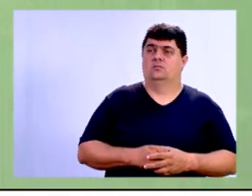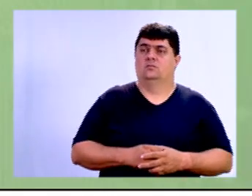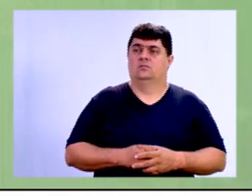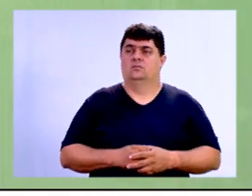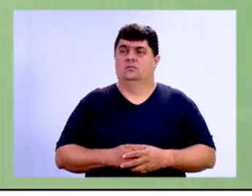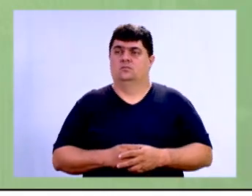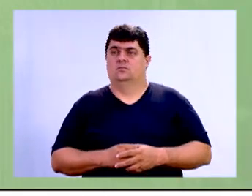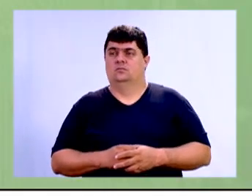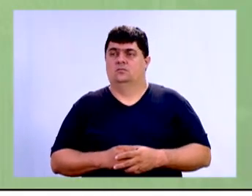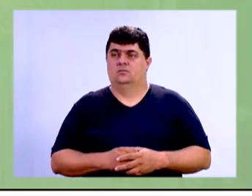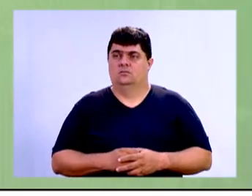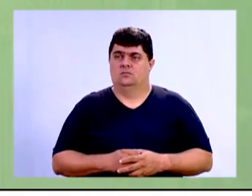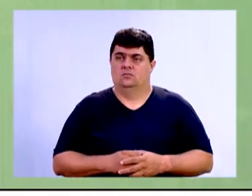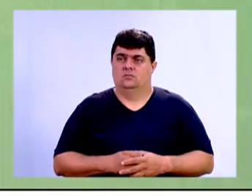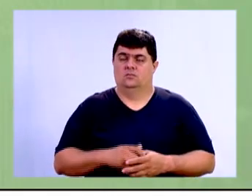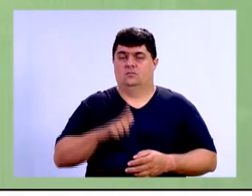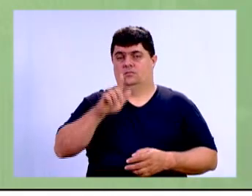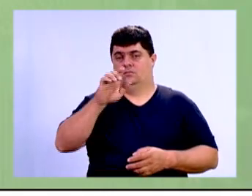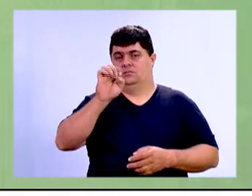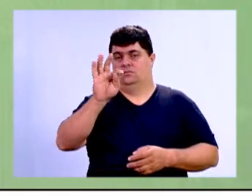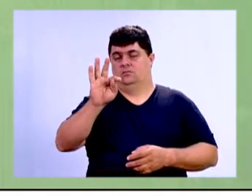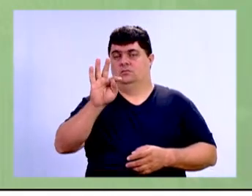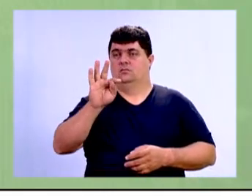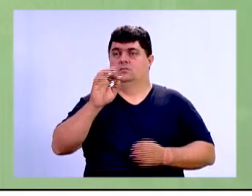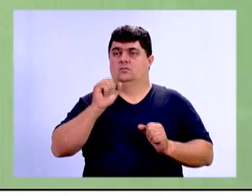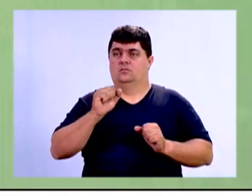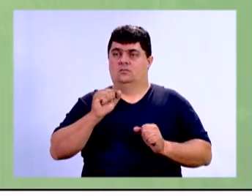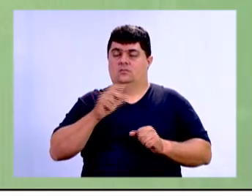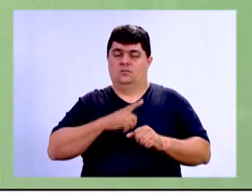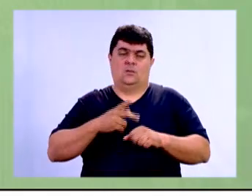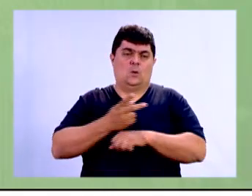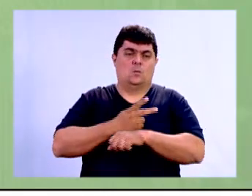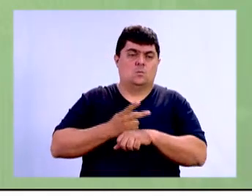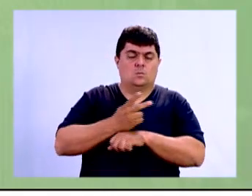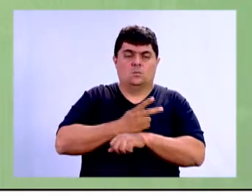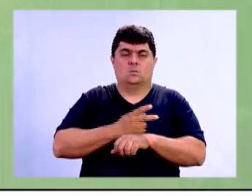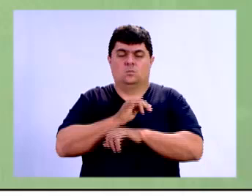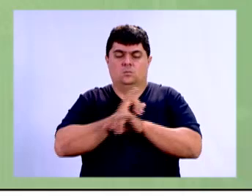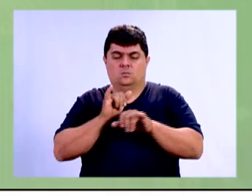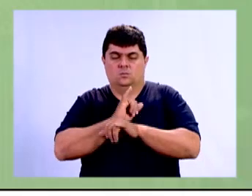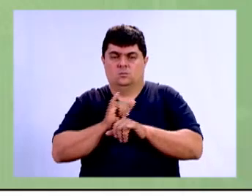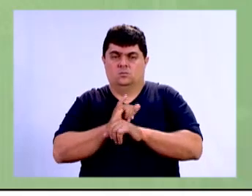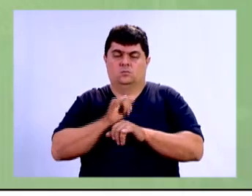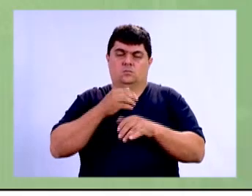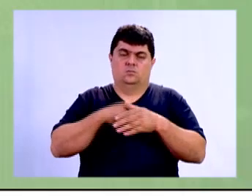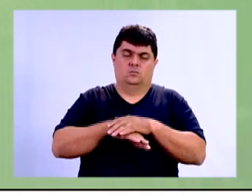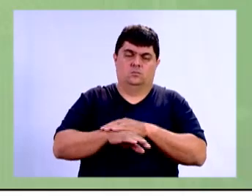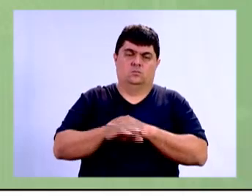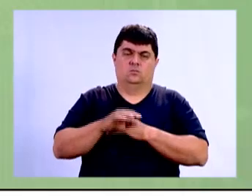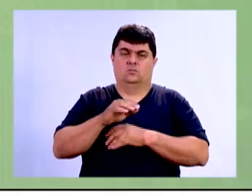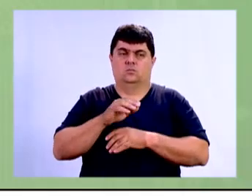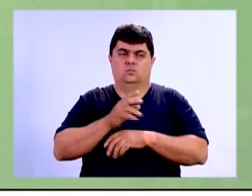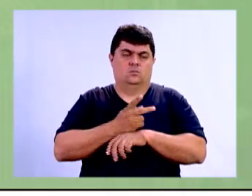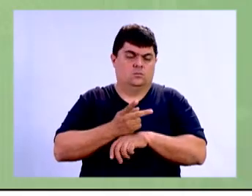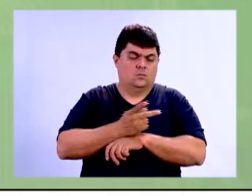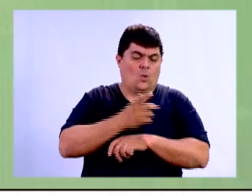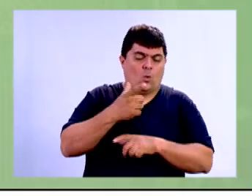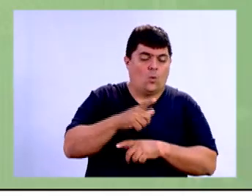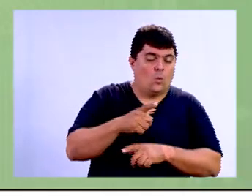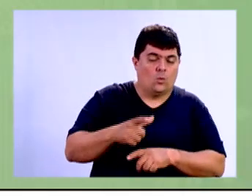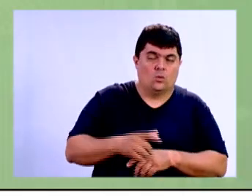um método get, onde eu busco uma informação em um determinado item,